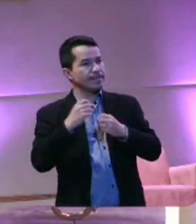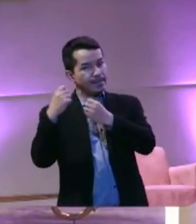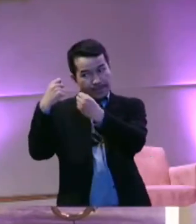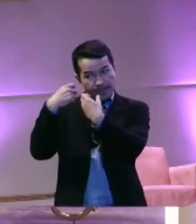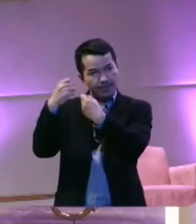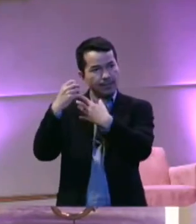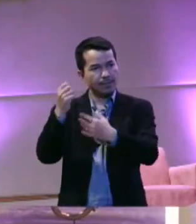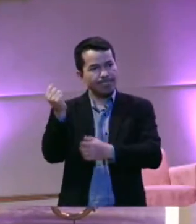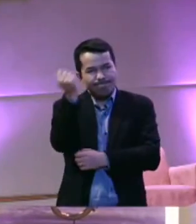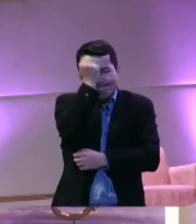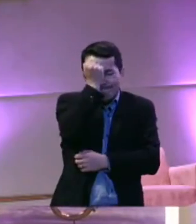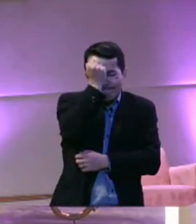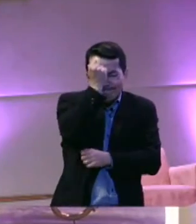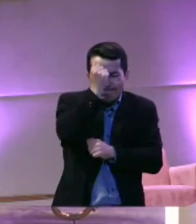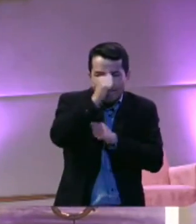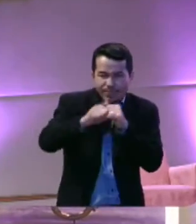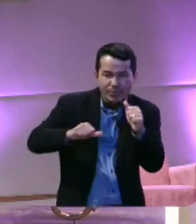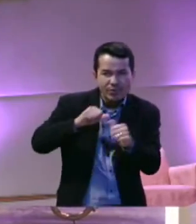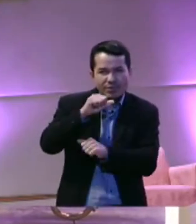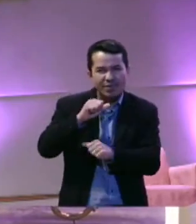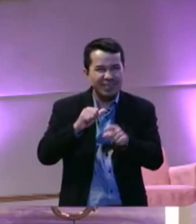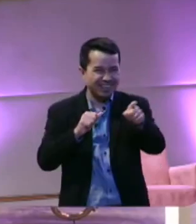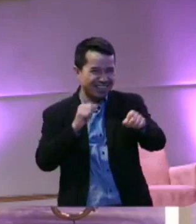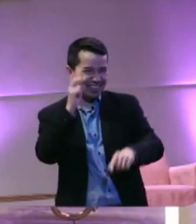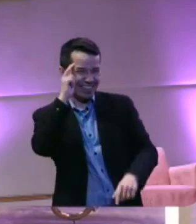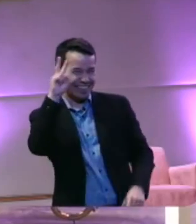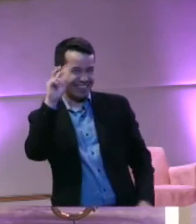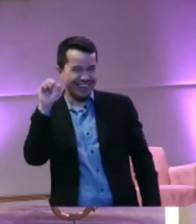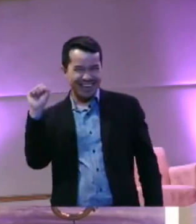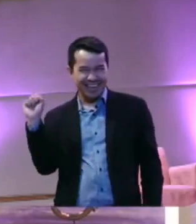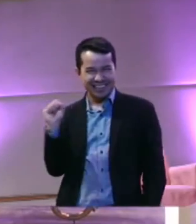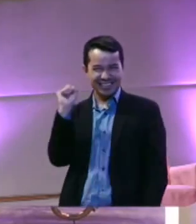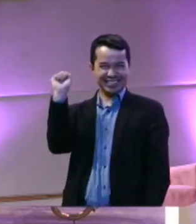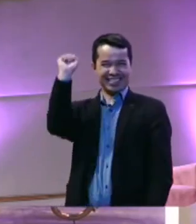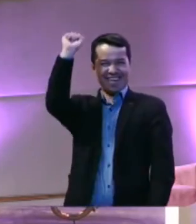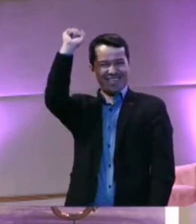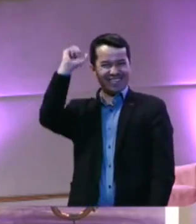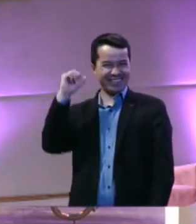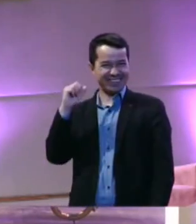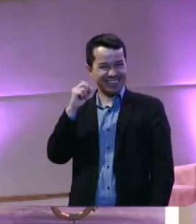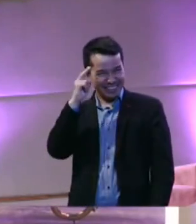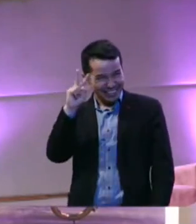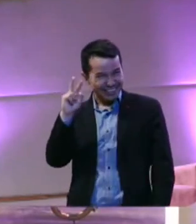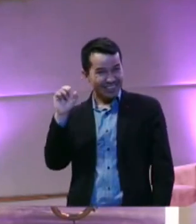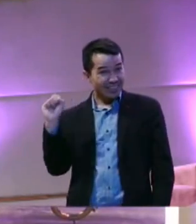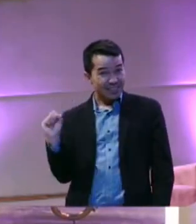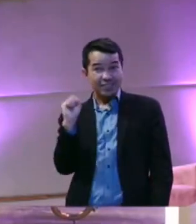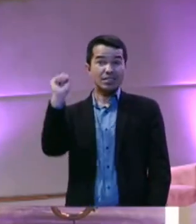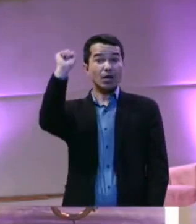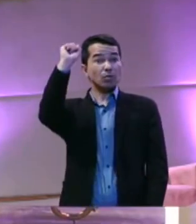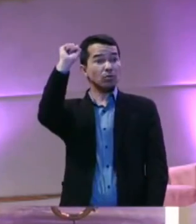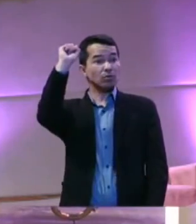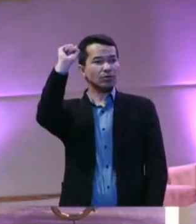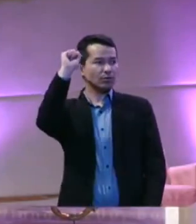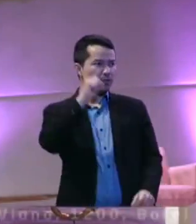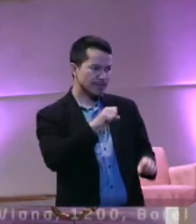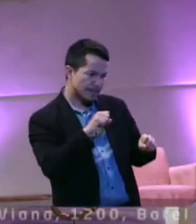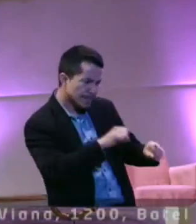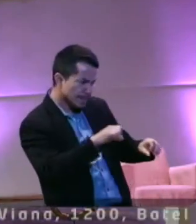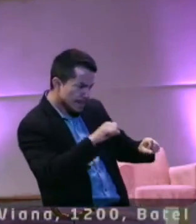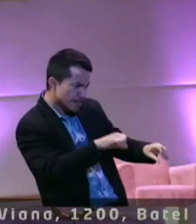veio para capacitar a Saul lá em Samuel, ele veio também para resistir a Saul quando